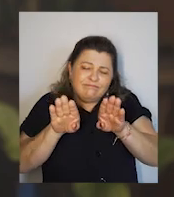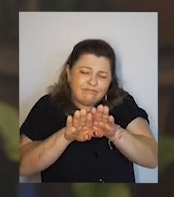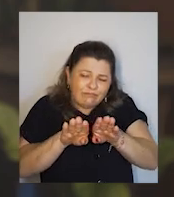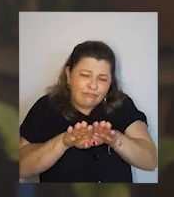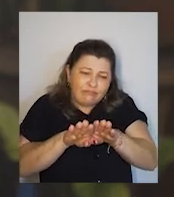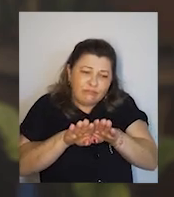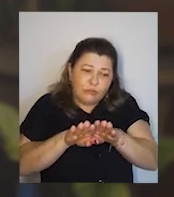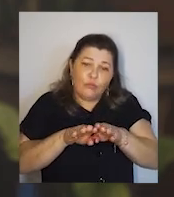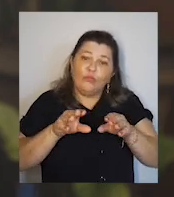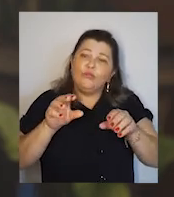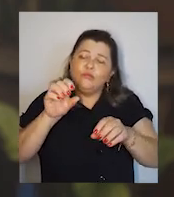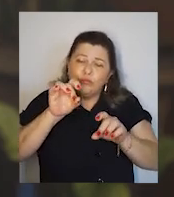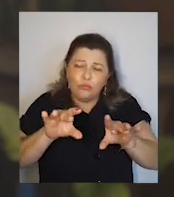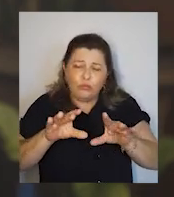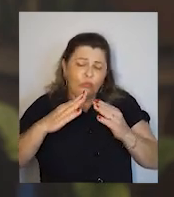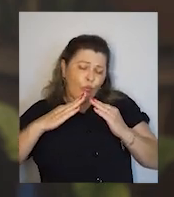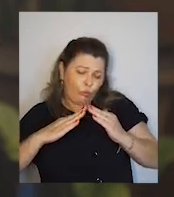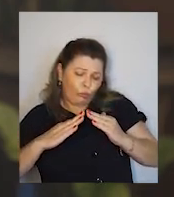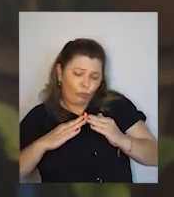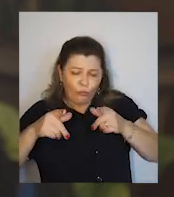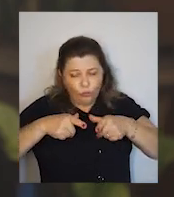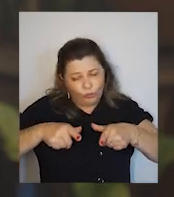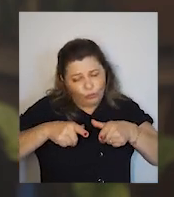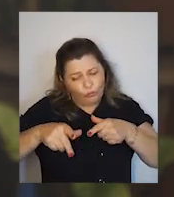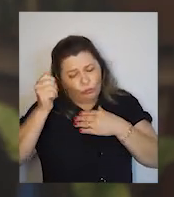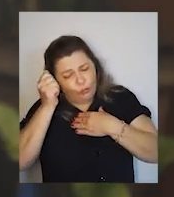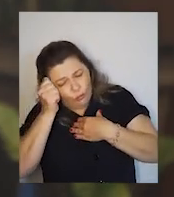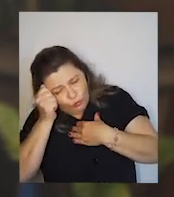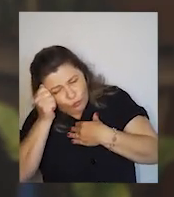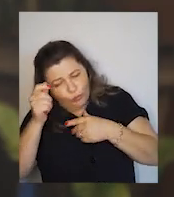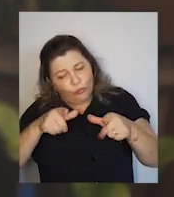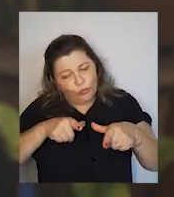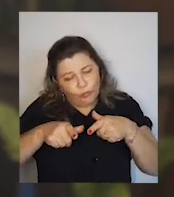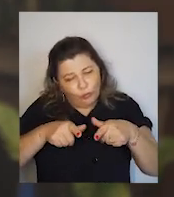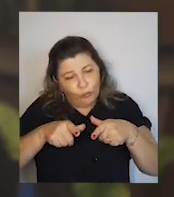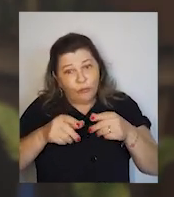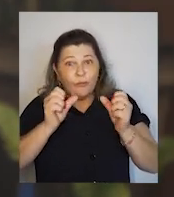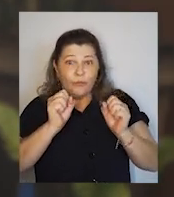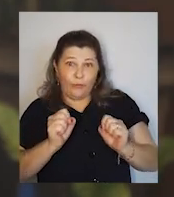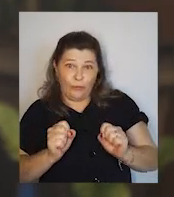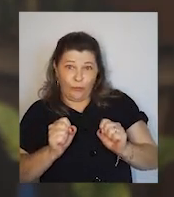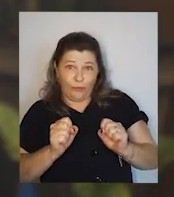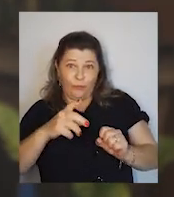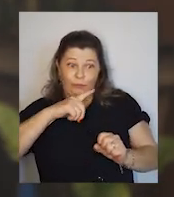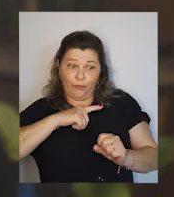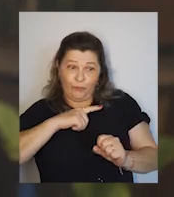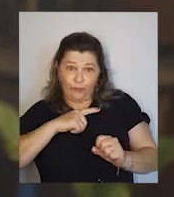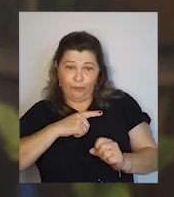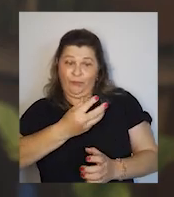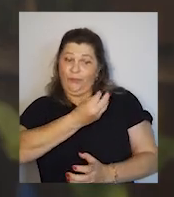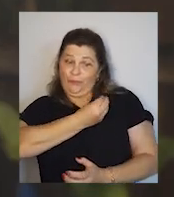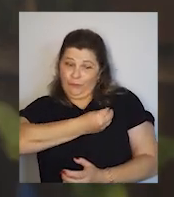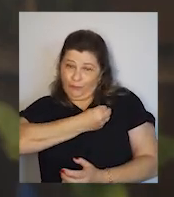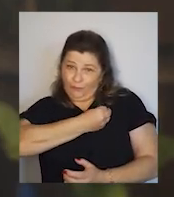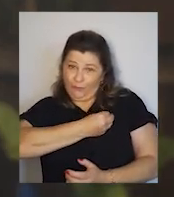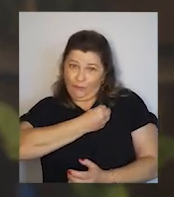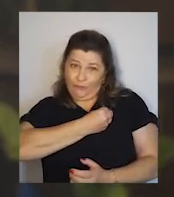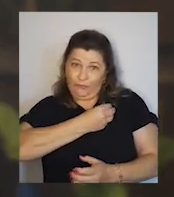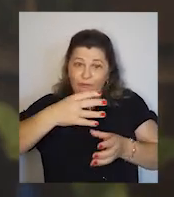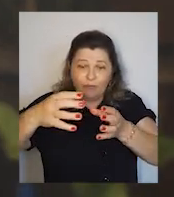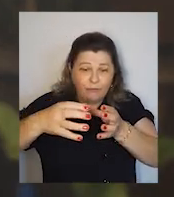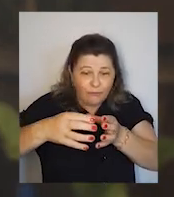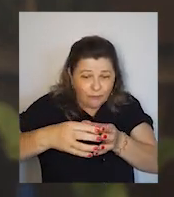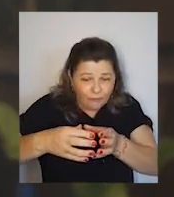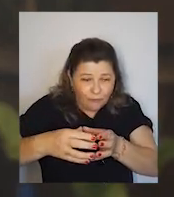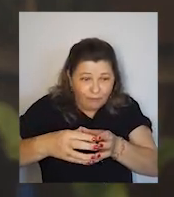fechado, só dentro de casa. Nós trabalhávamos e dormia. Hoje a gente pode dizer que nós temos um pouco de vida. Esses